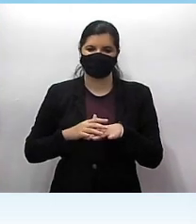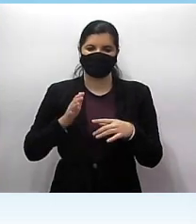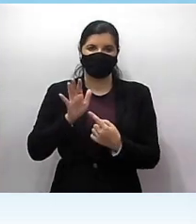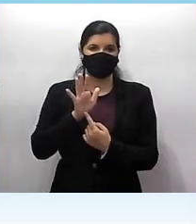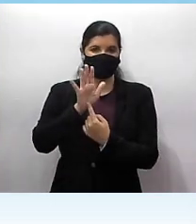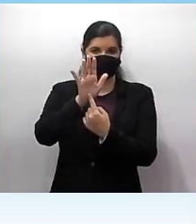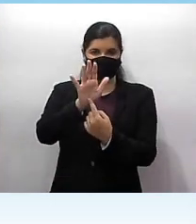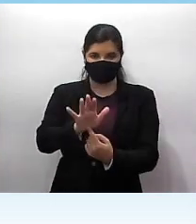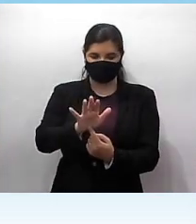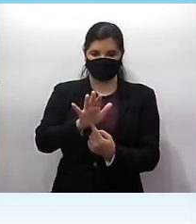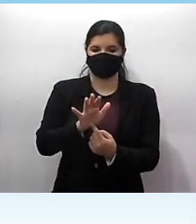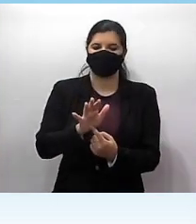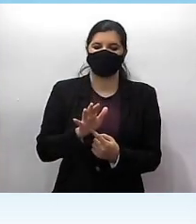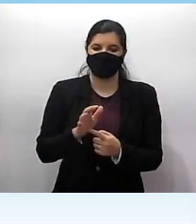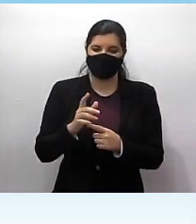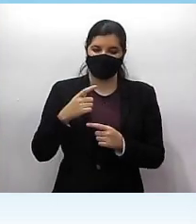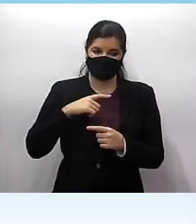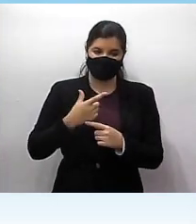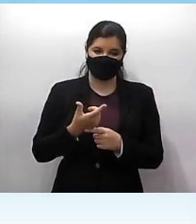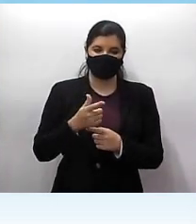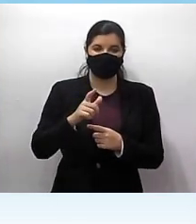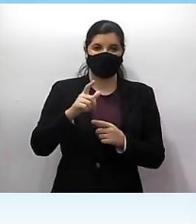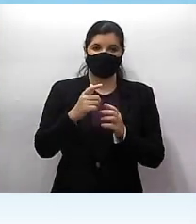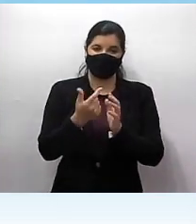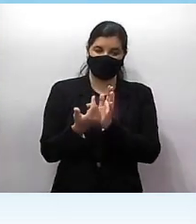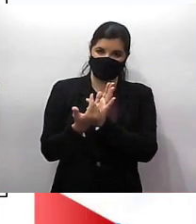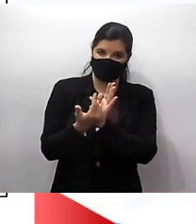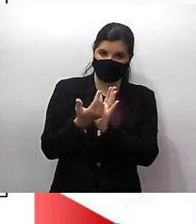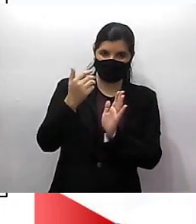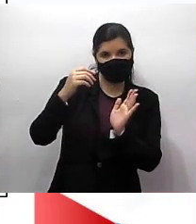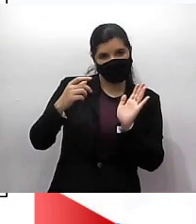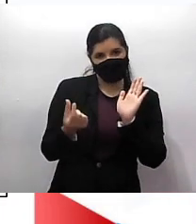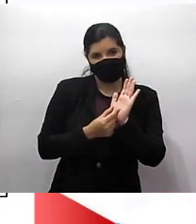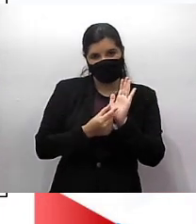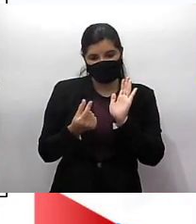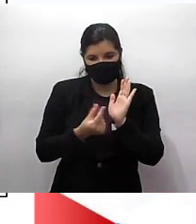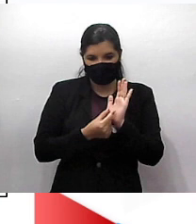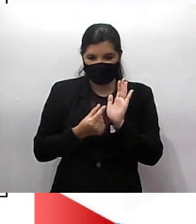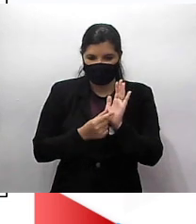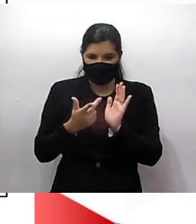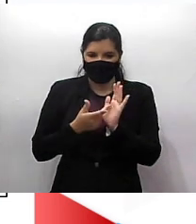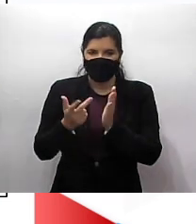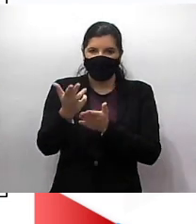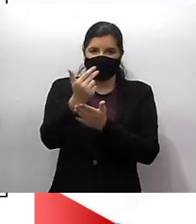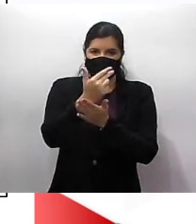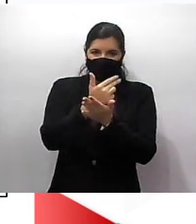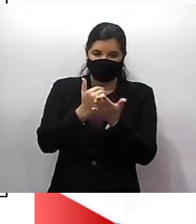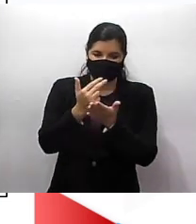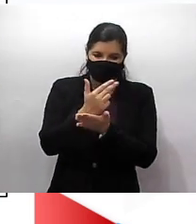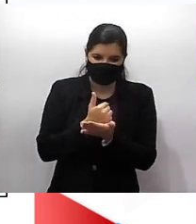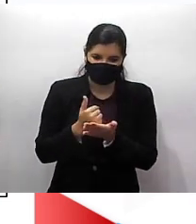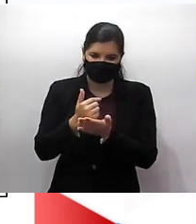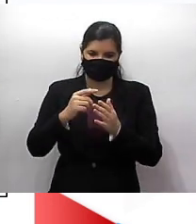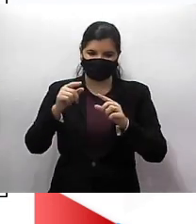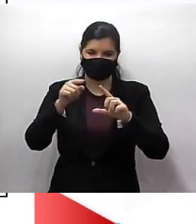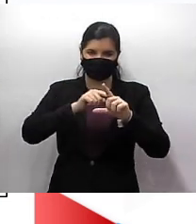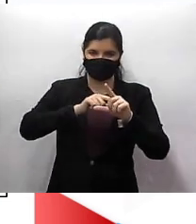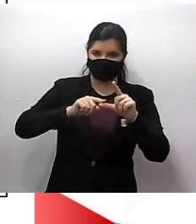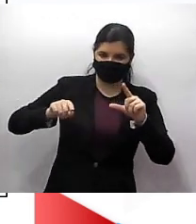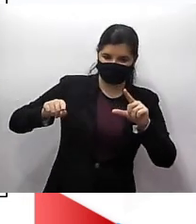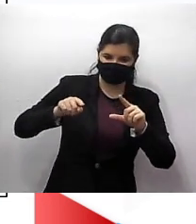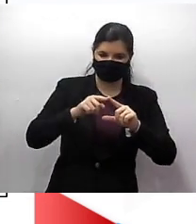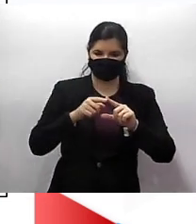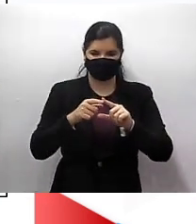para vocês usando um programa do GeoGebra como que se desenhava um triângulo, né?